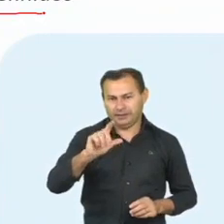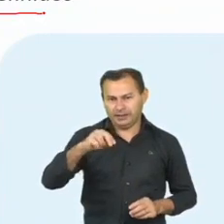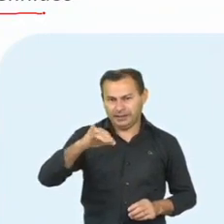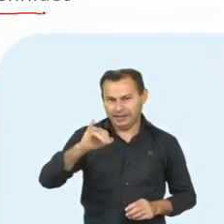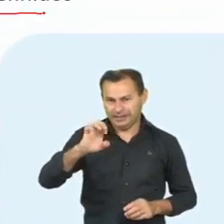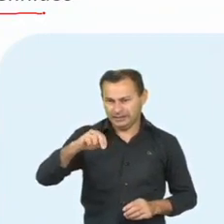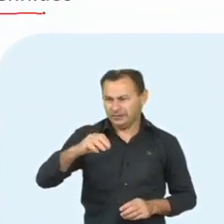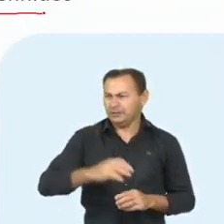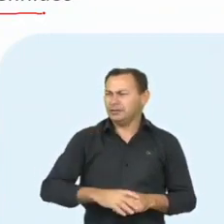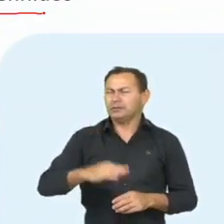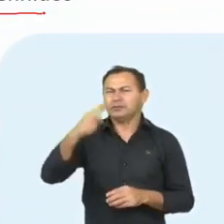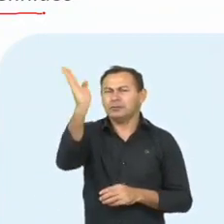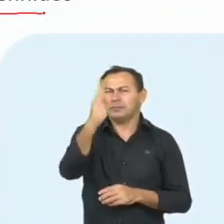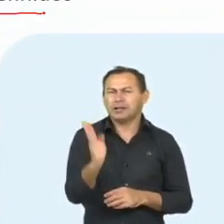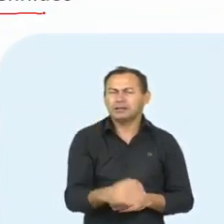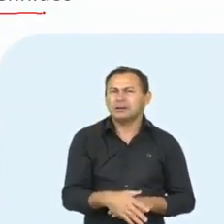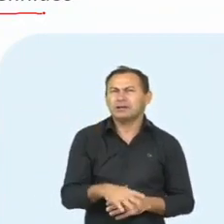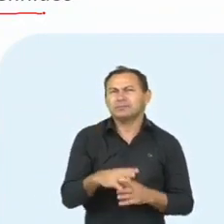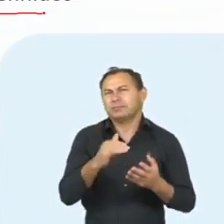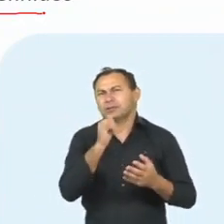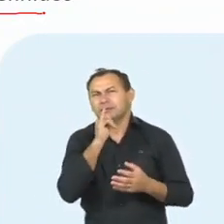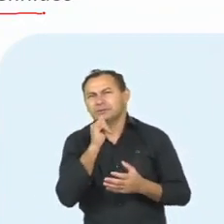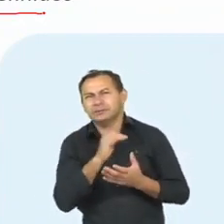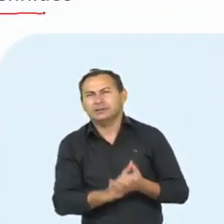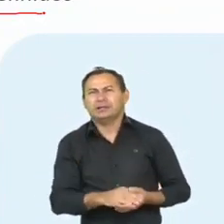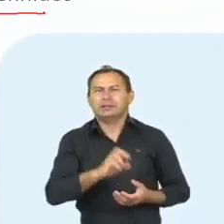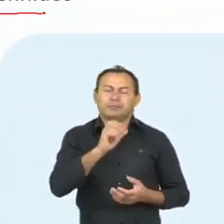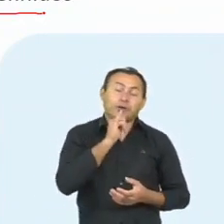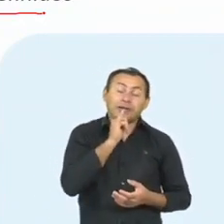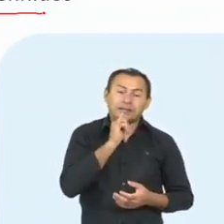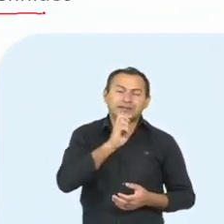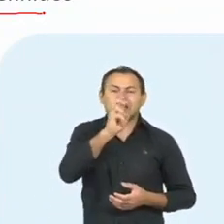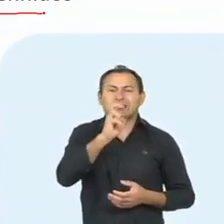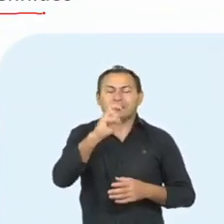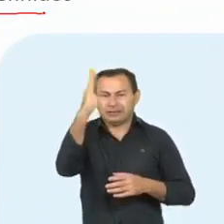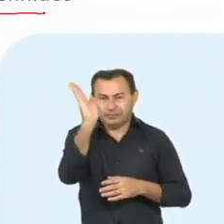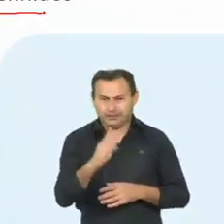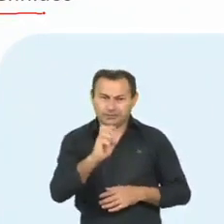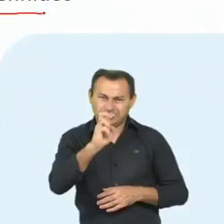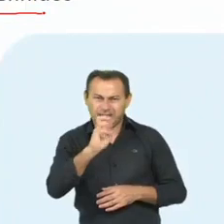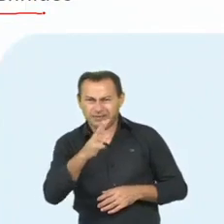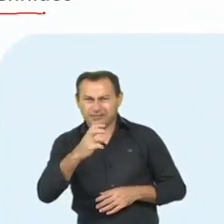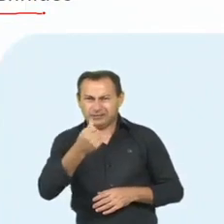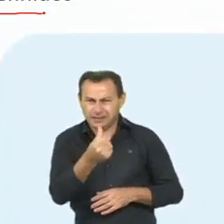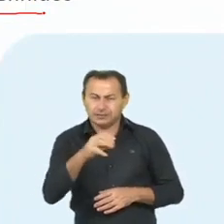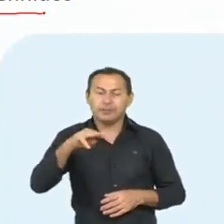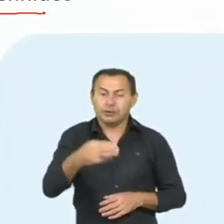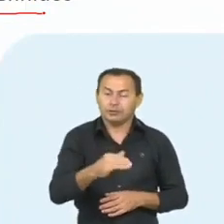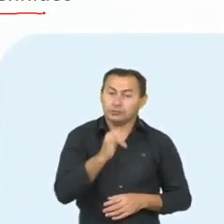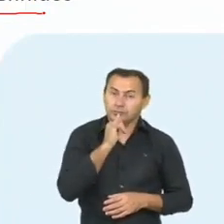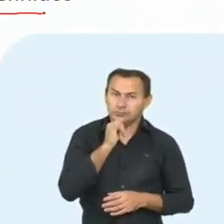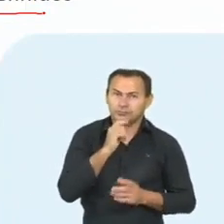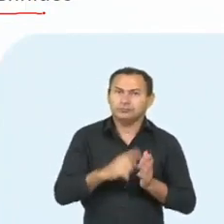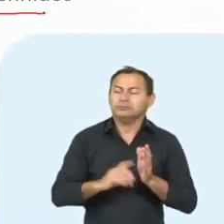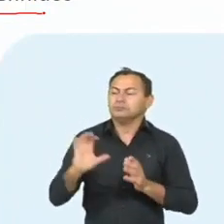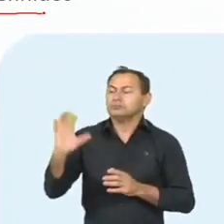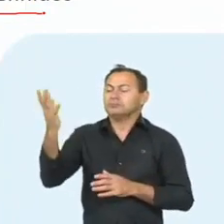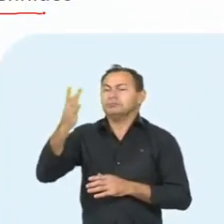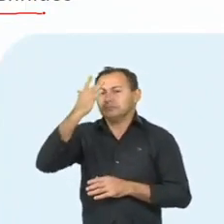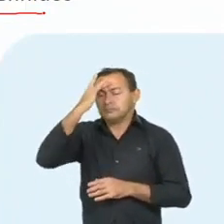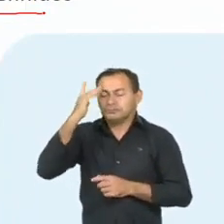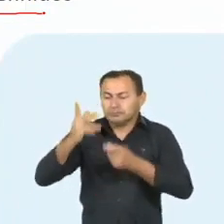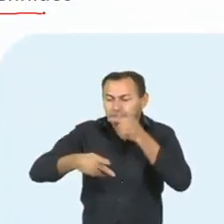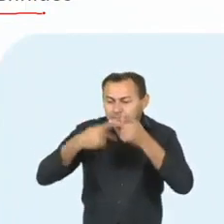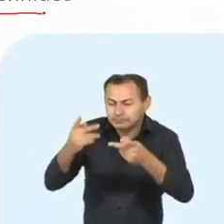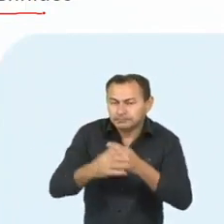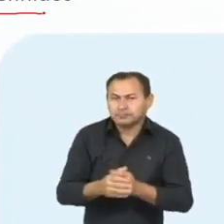a 5, 6 milhões, por aí, né? Um exemplo. Aí, novos casos, que fala da incidência. Quando a pessoa fala,